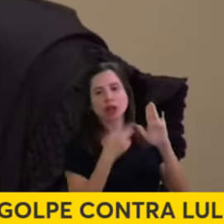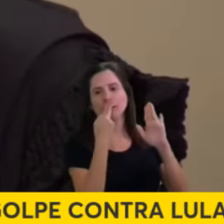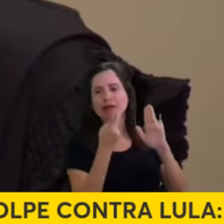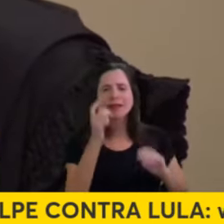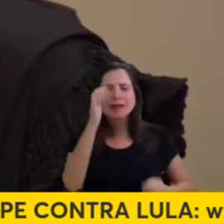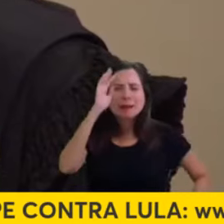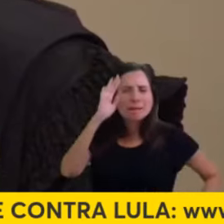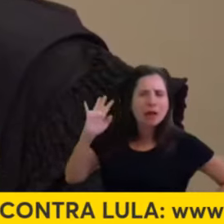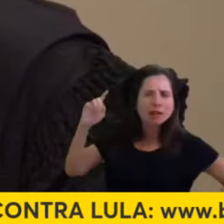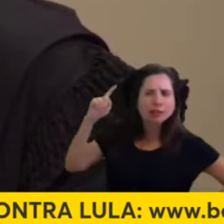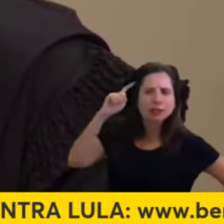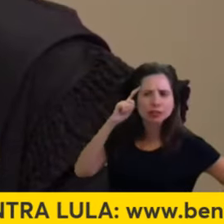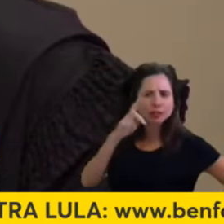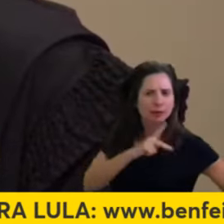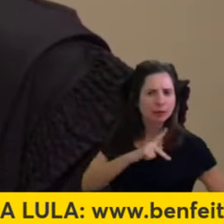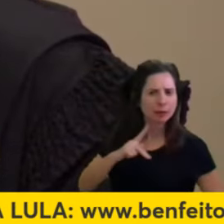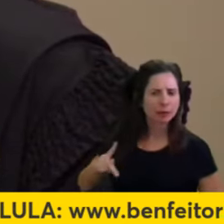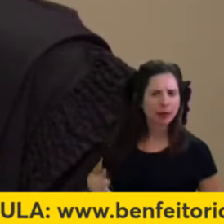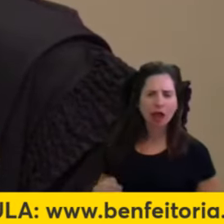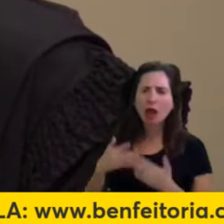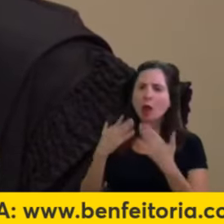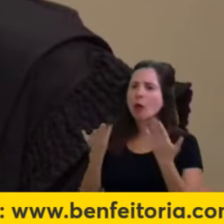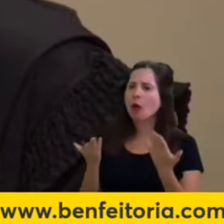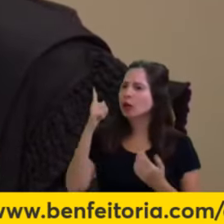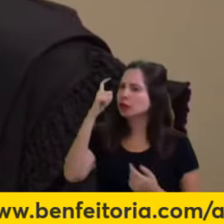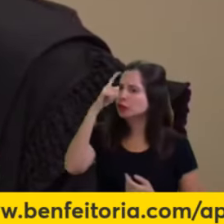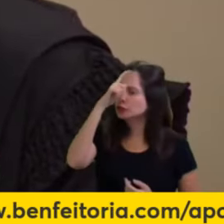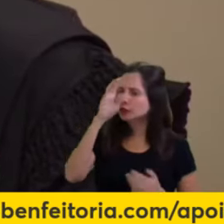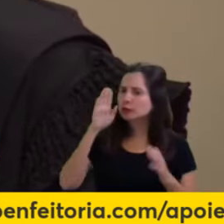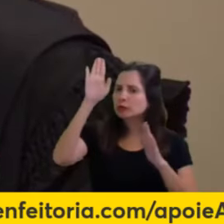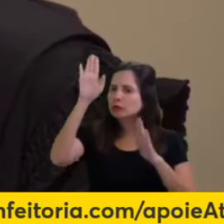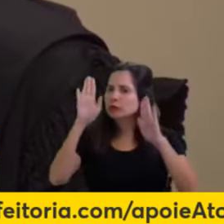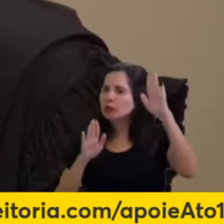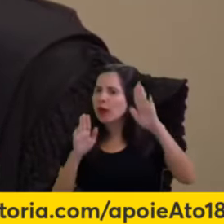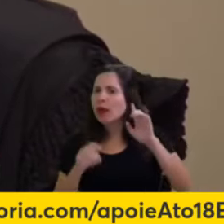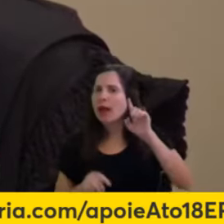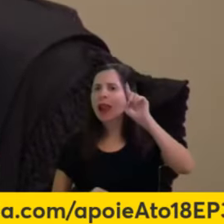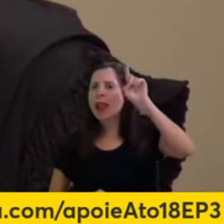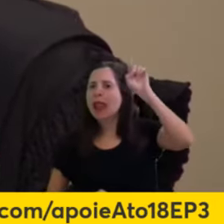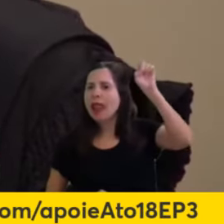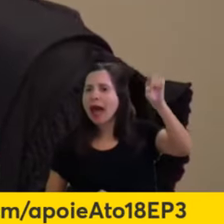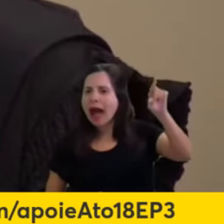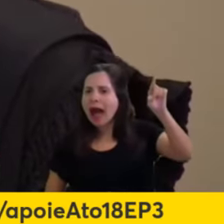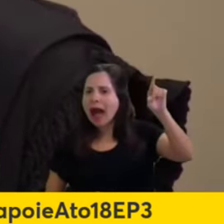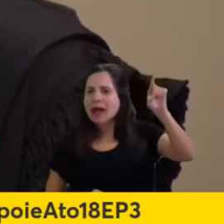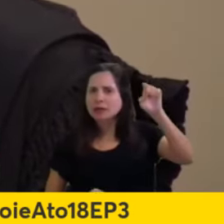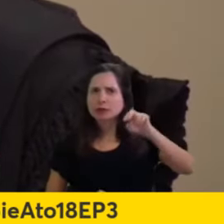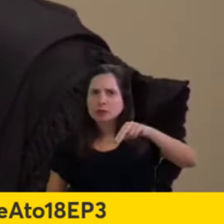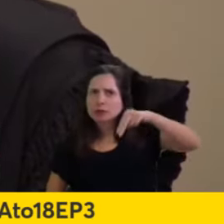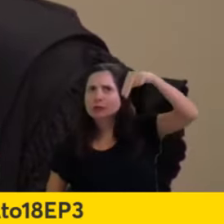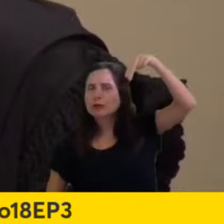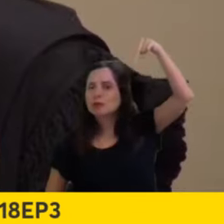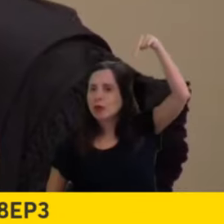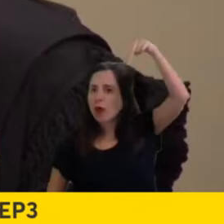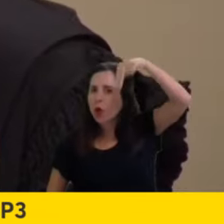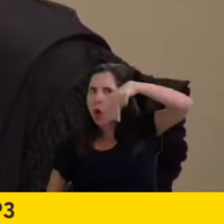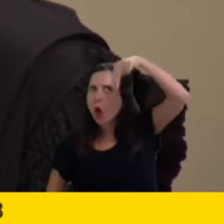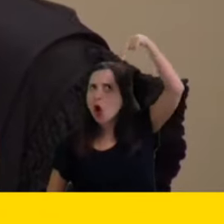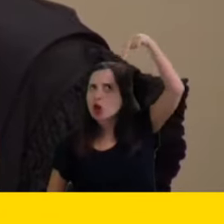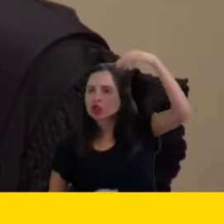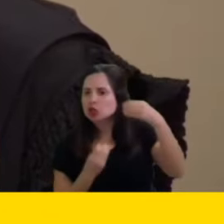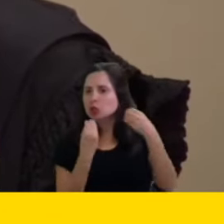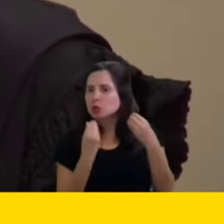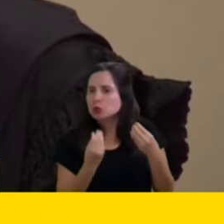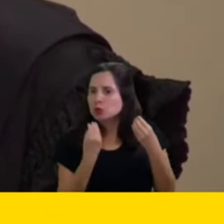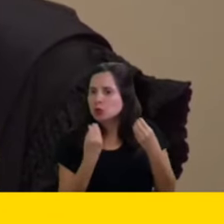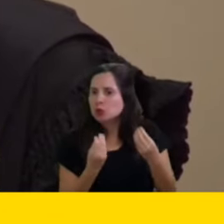presidente senhores pares a dificuldade que teriam candidato do Amapá Acre ou Roraima para ficar em alguns exemplos